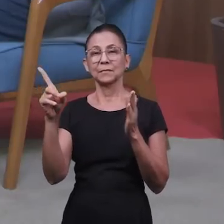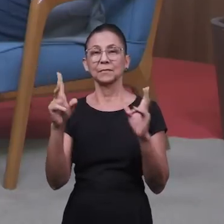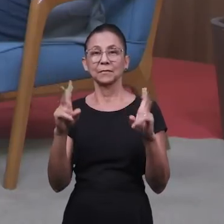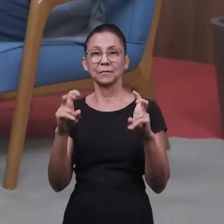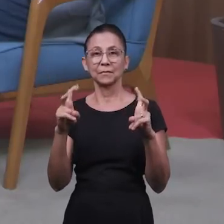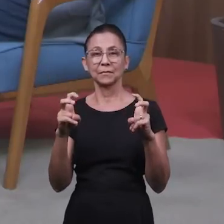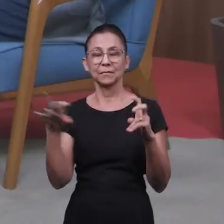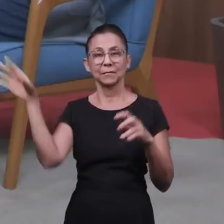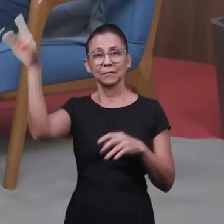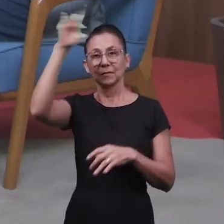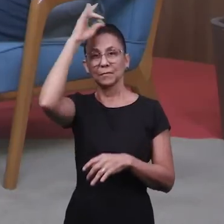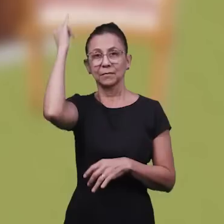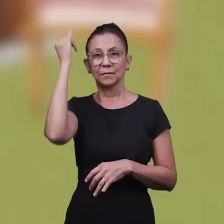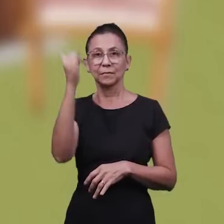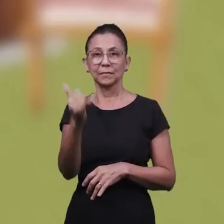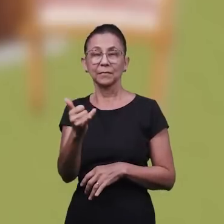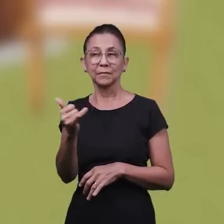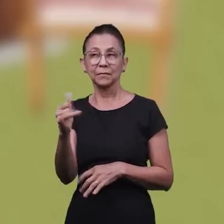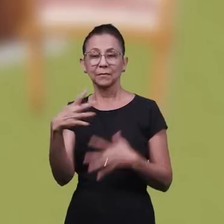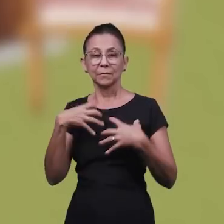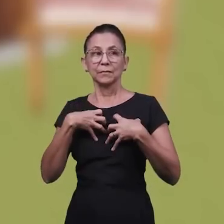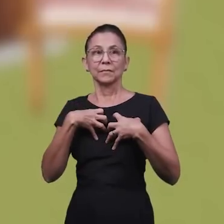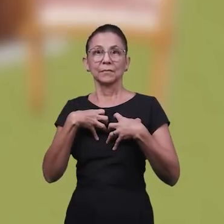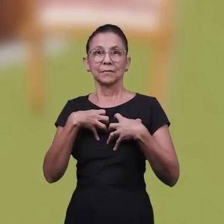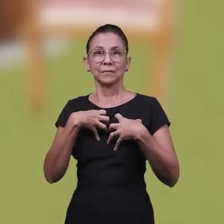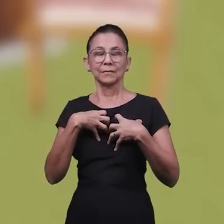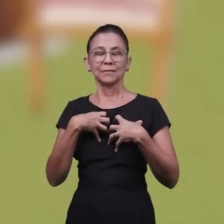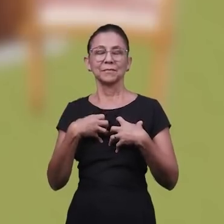Ouvindo a Voz do Espírito Santo.